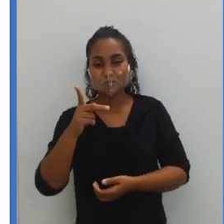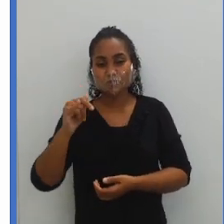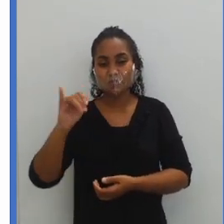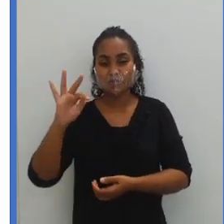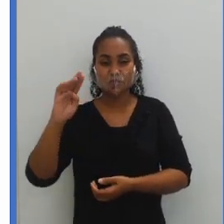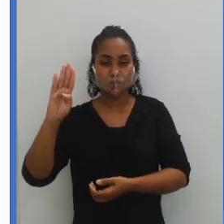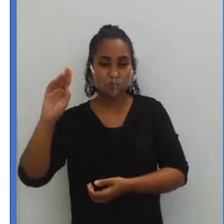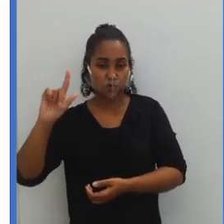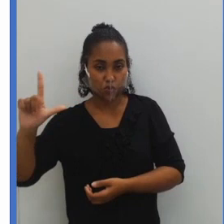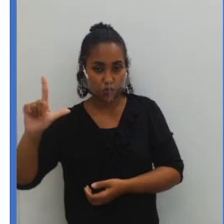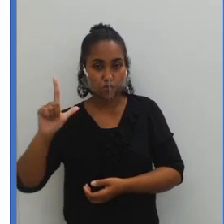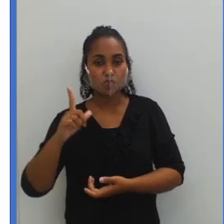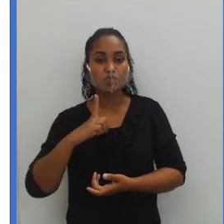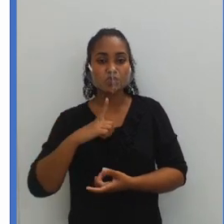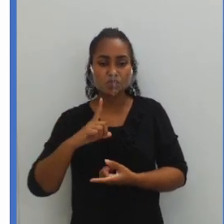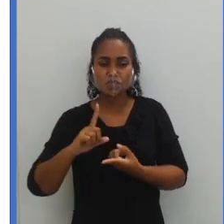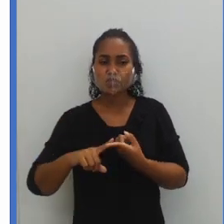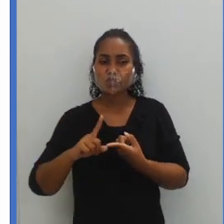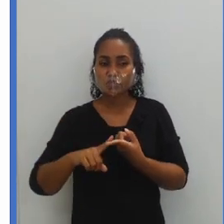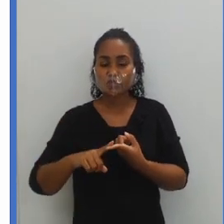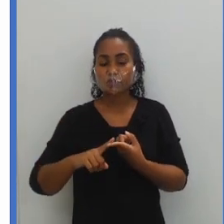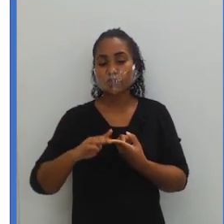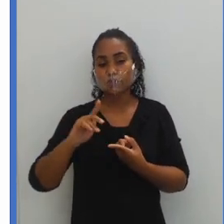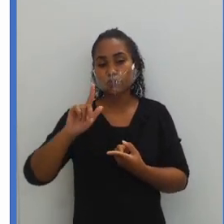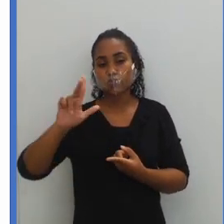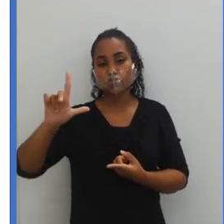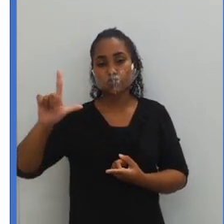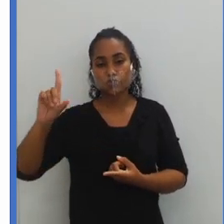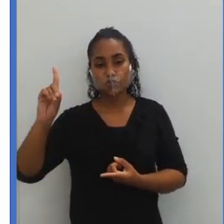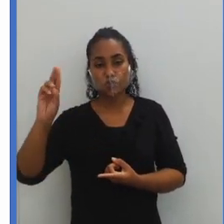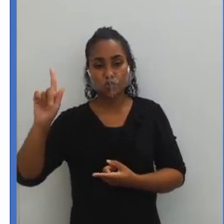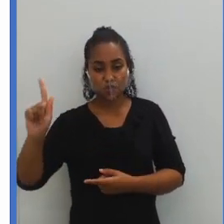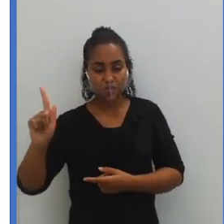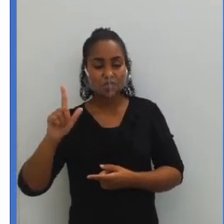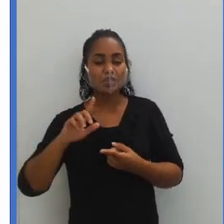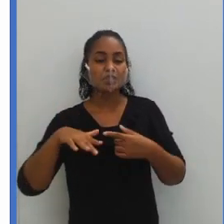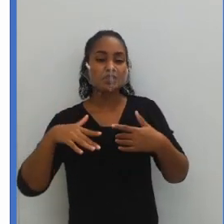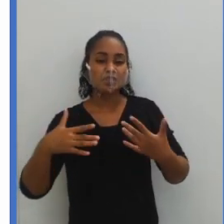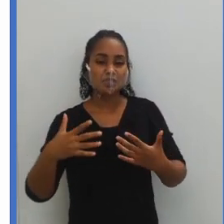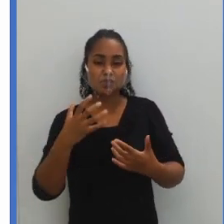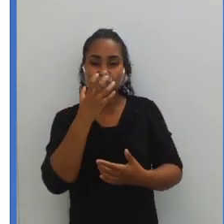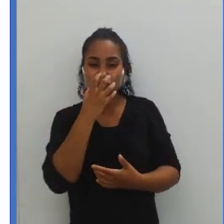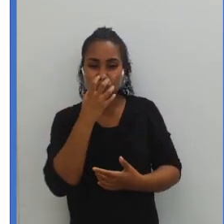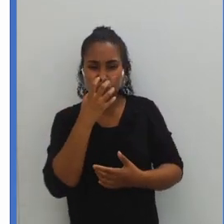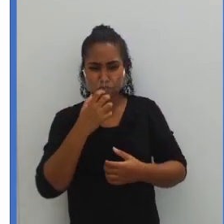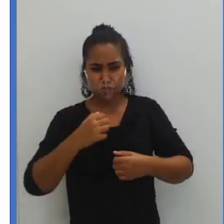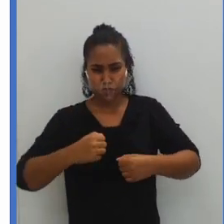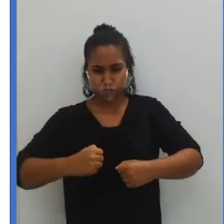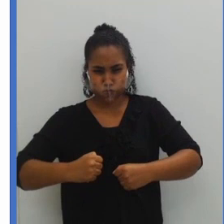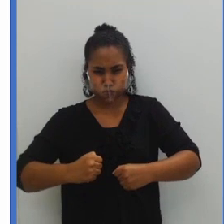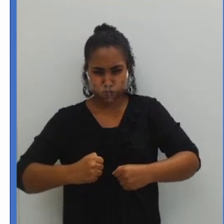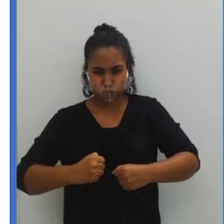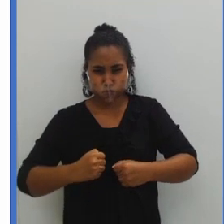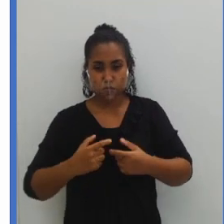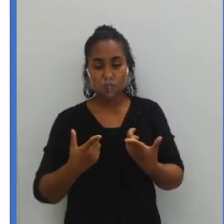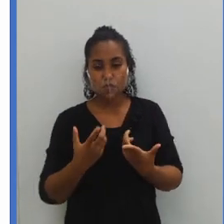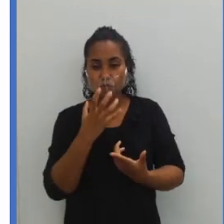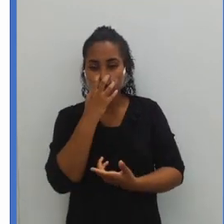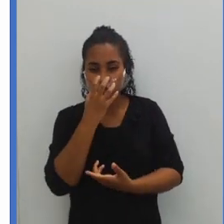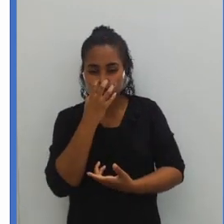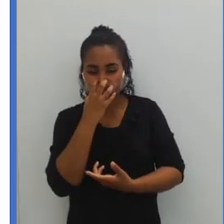O cão da raça Pitbull, né? E também a raça Bulldog. Então, geralmente eram cachorros bem fortes